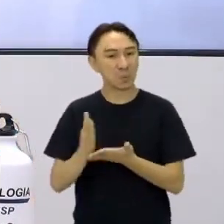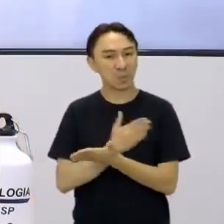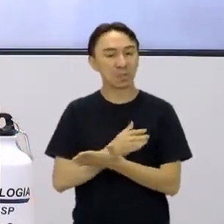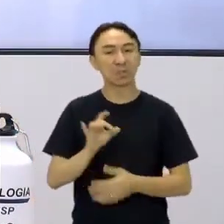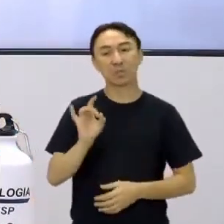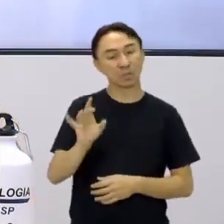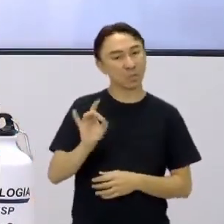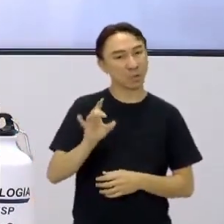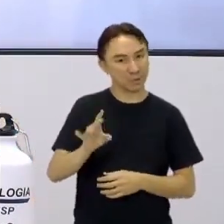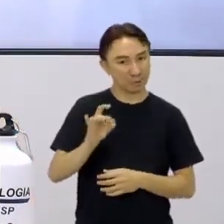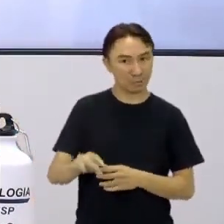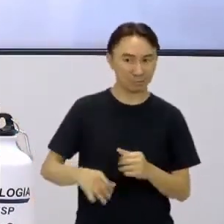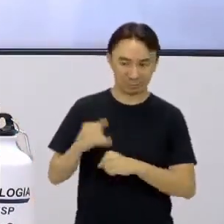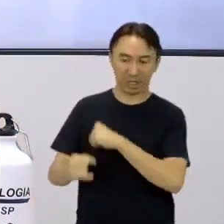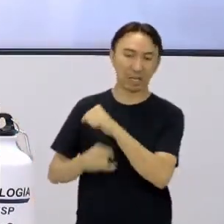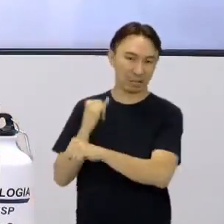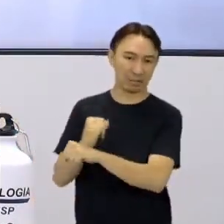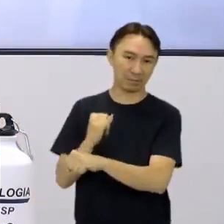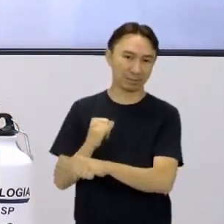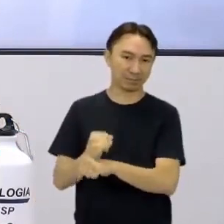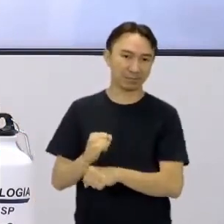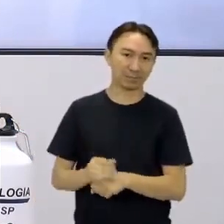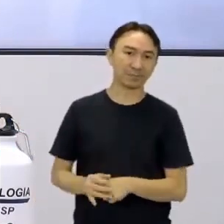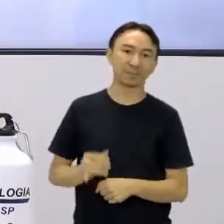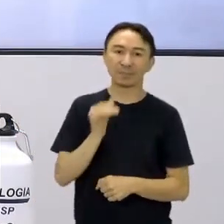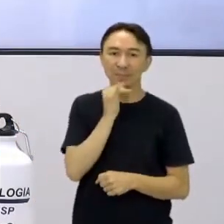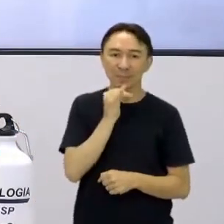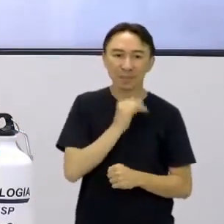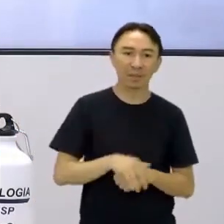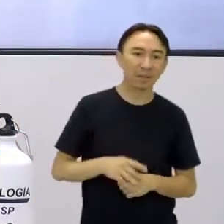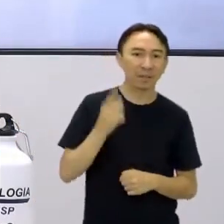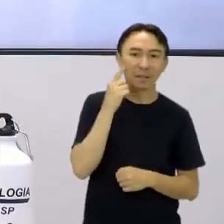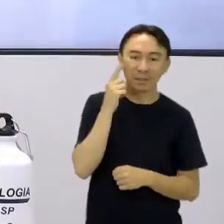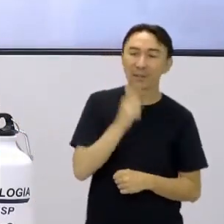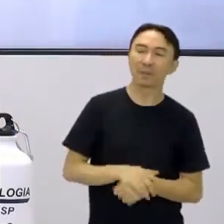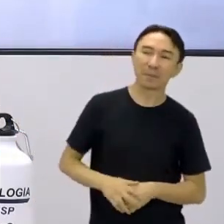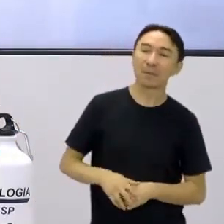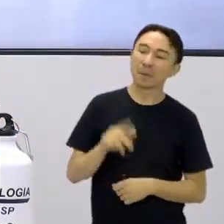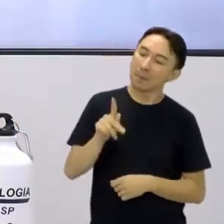nossa produtora, ela tá aqui comigo, eu não vou chegar e falar PQVC